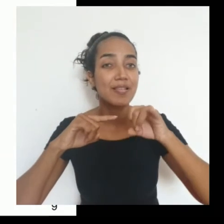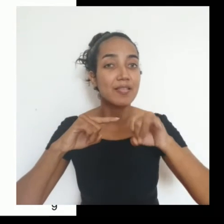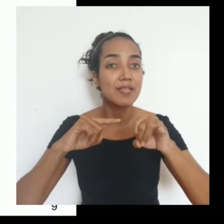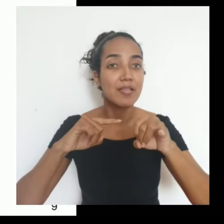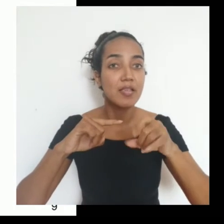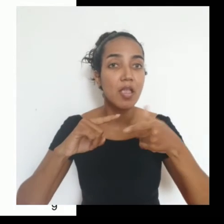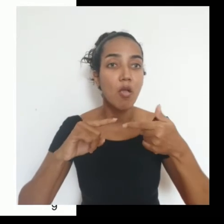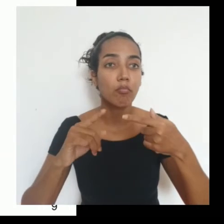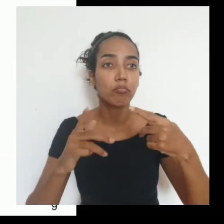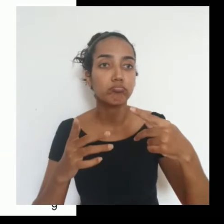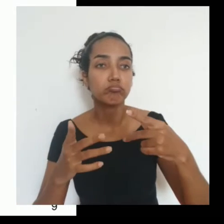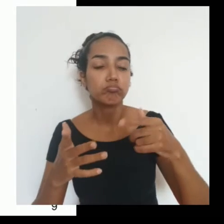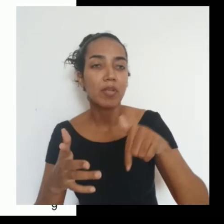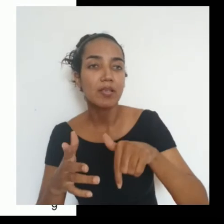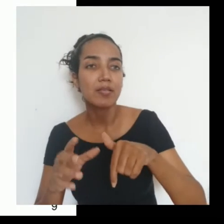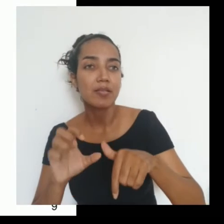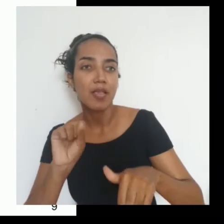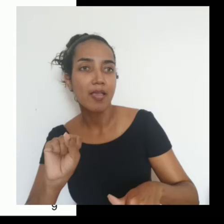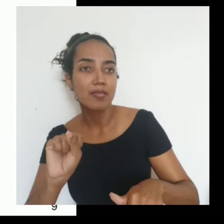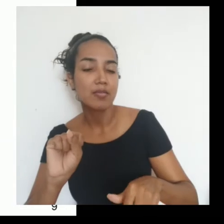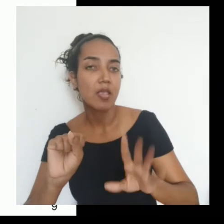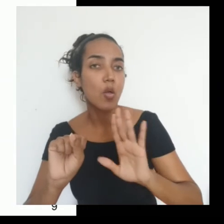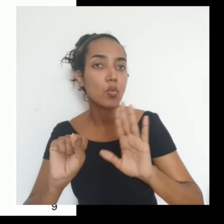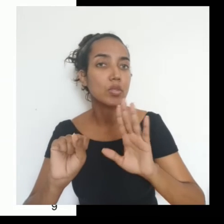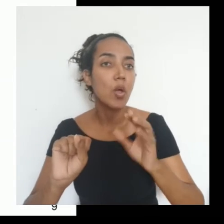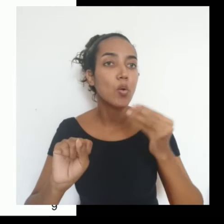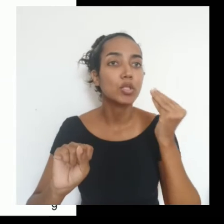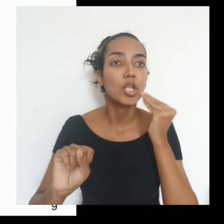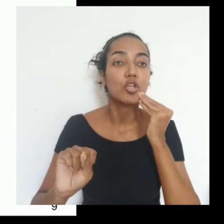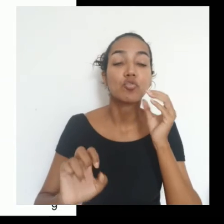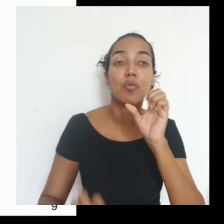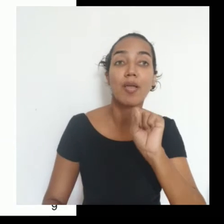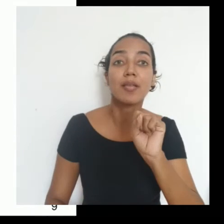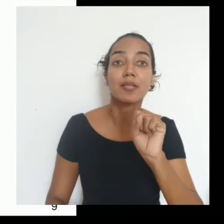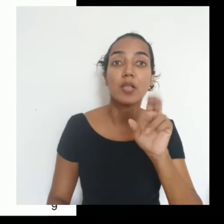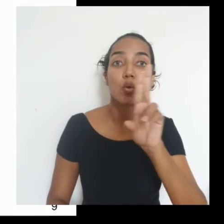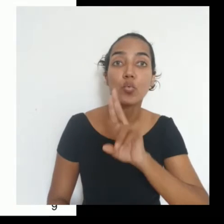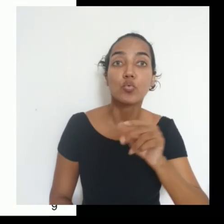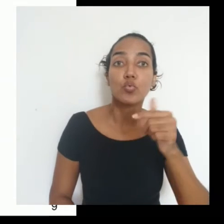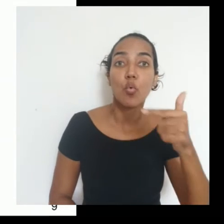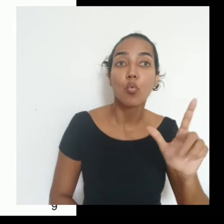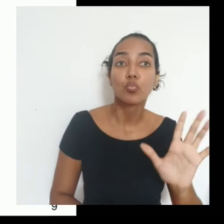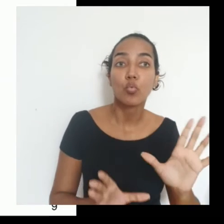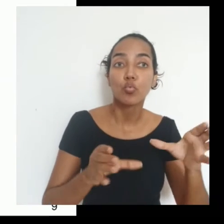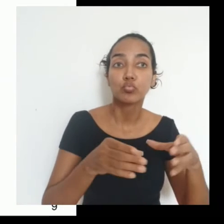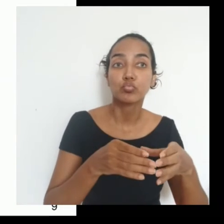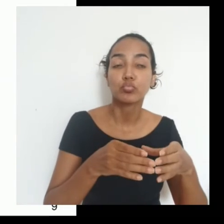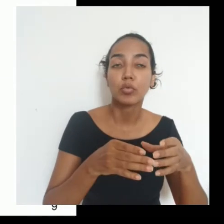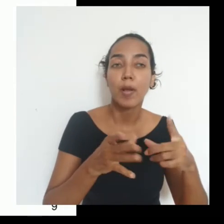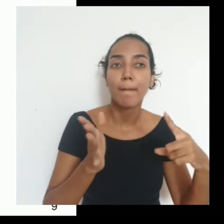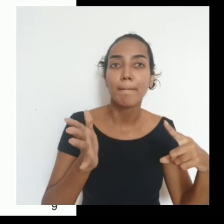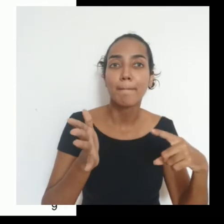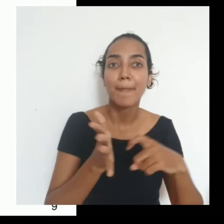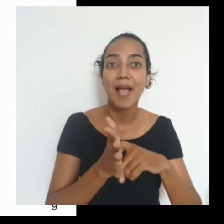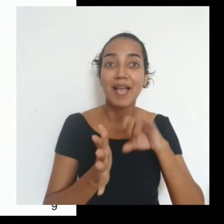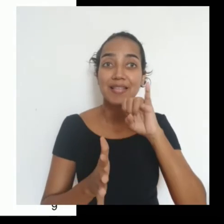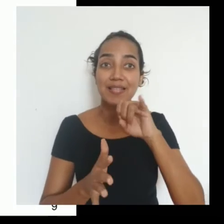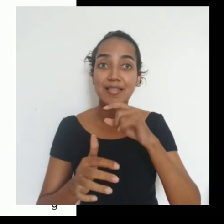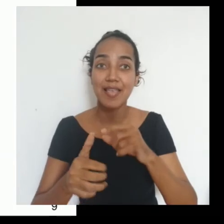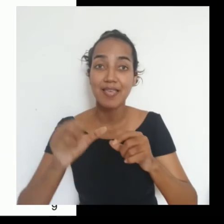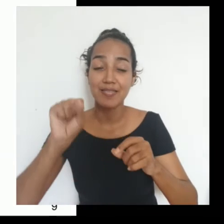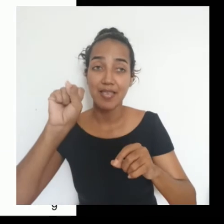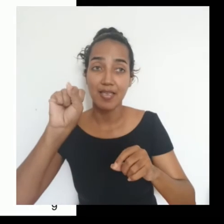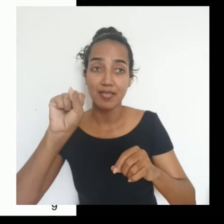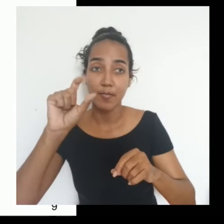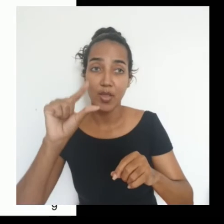testo esse S e executo este conjunto de comandos. Se eu não der verdadeiro para esse S minúsculo e cair no